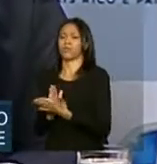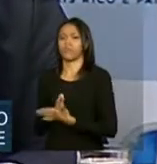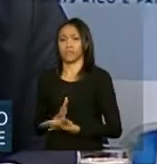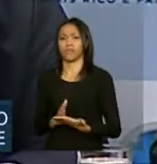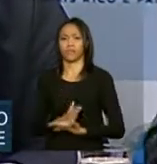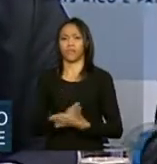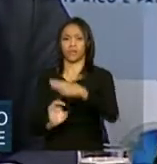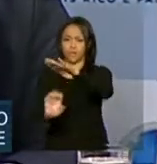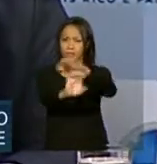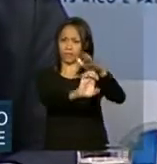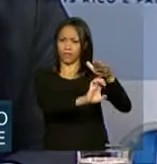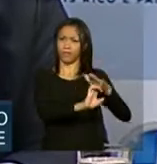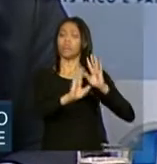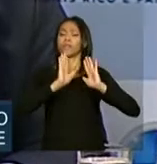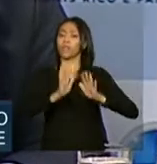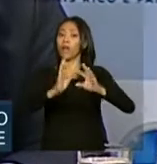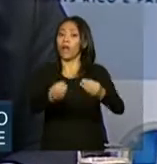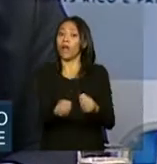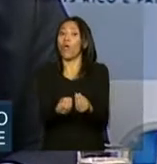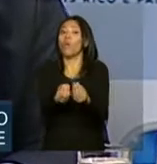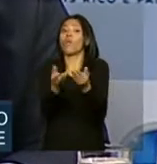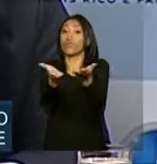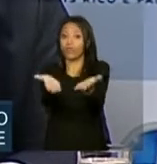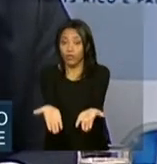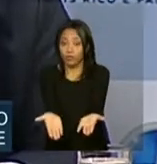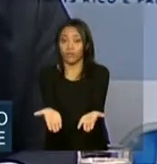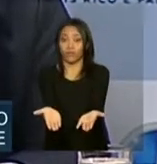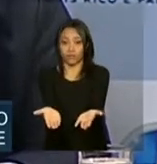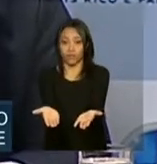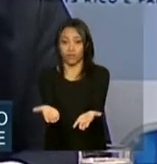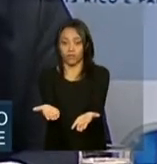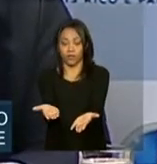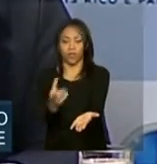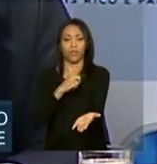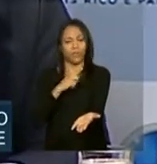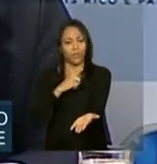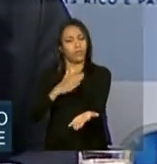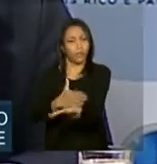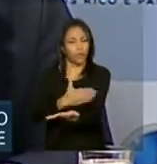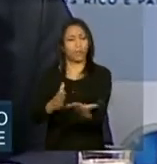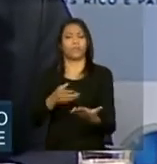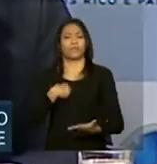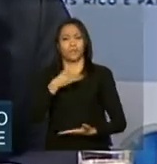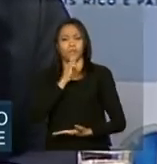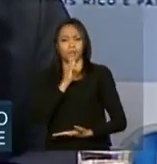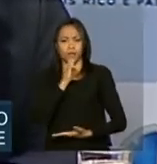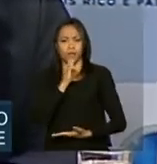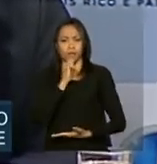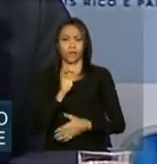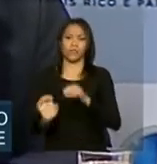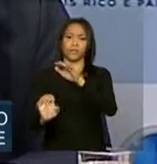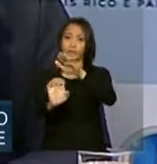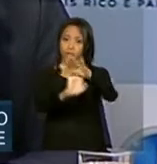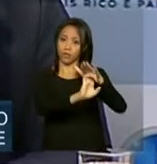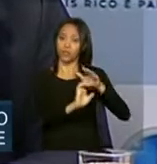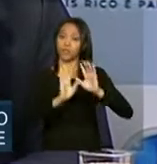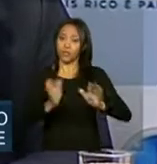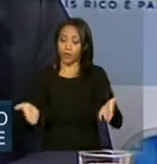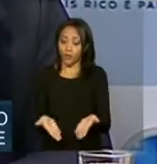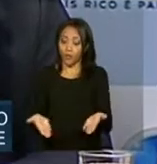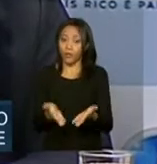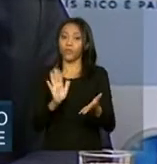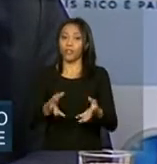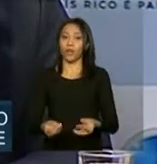Algumas operadoras já oferecem isso como um plus. Né? Nós temos alguns exemplos de operadoras que hoje já